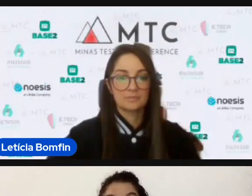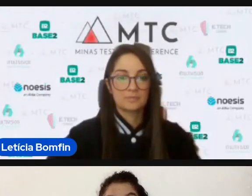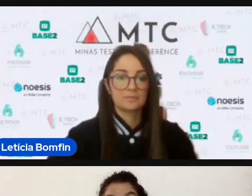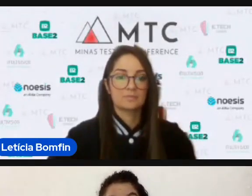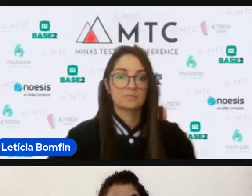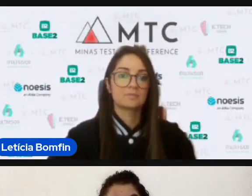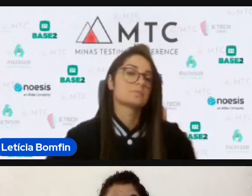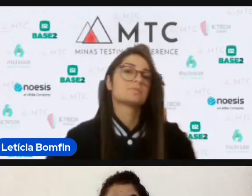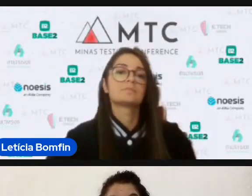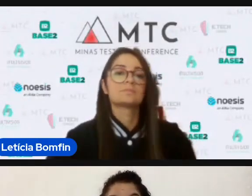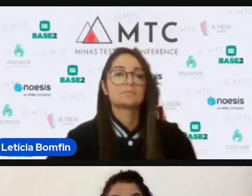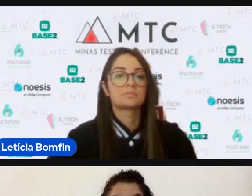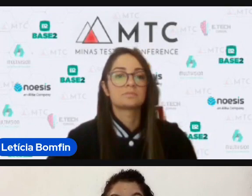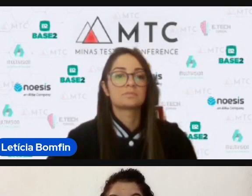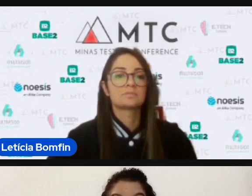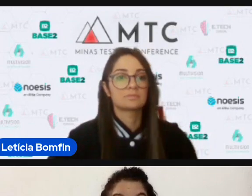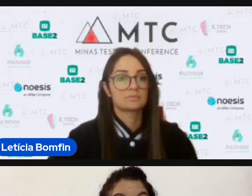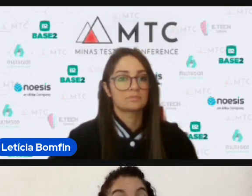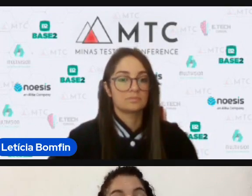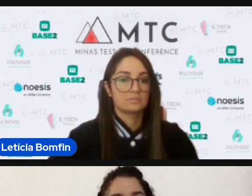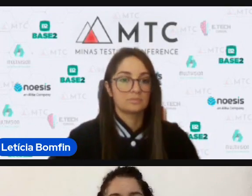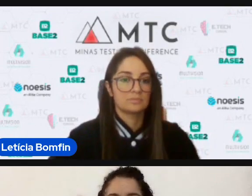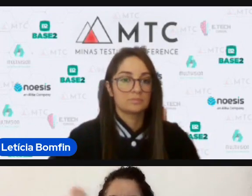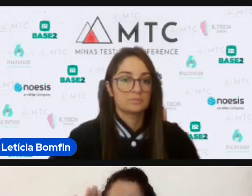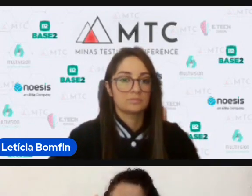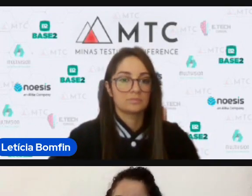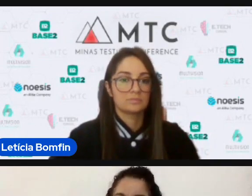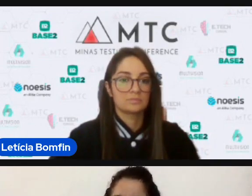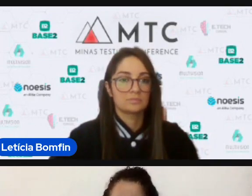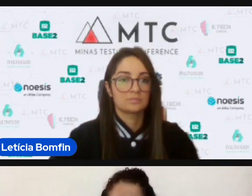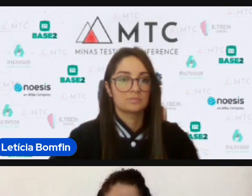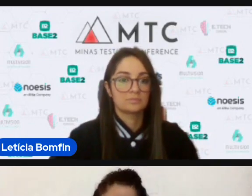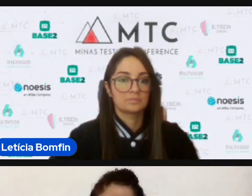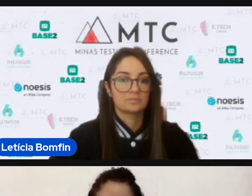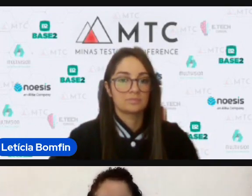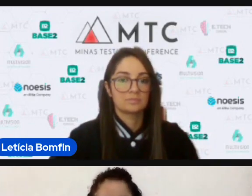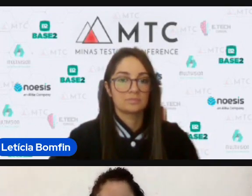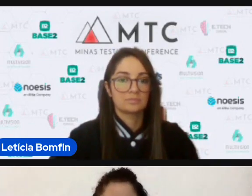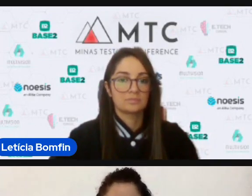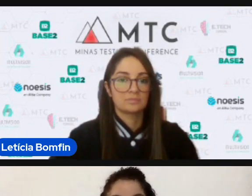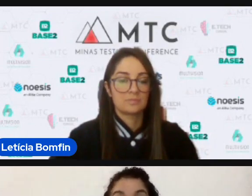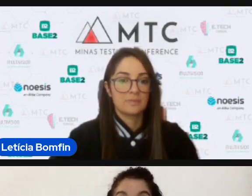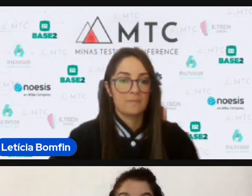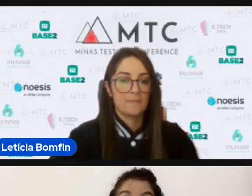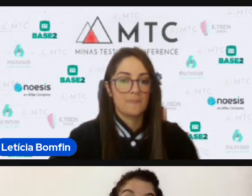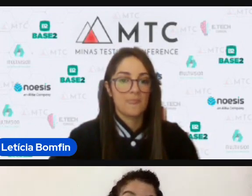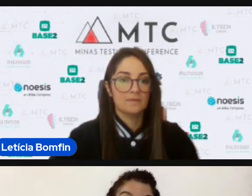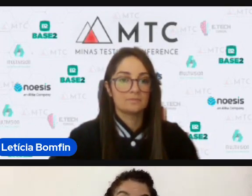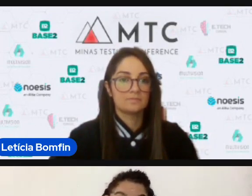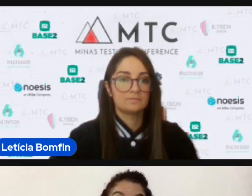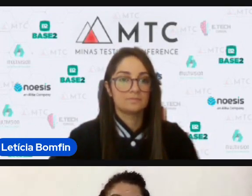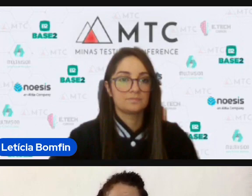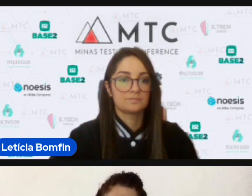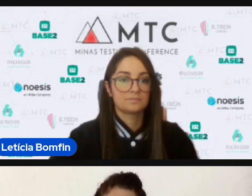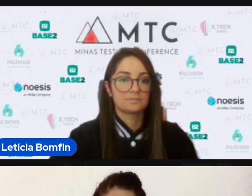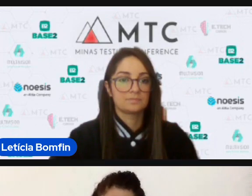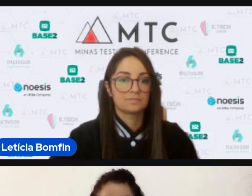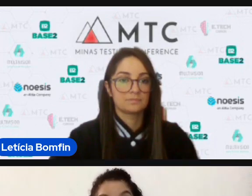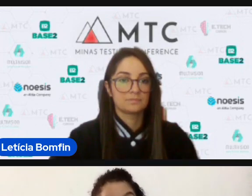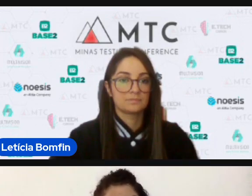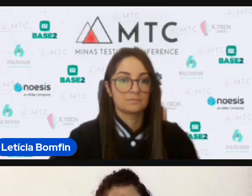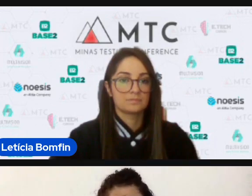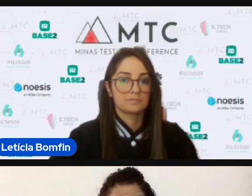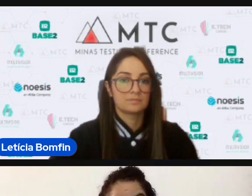foi justamente isso. Eu assisto videoaula, anoto, porque também gosto mais disso, e depois